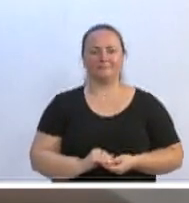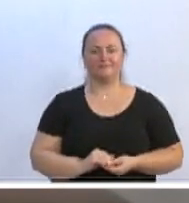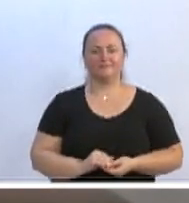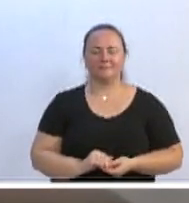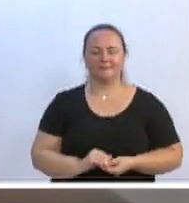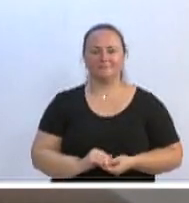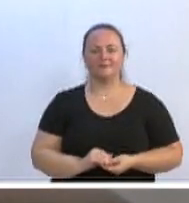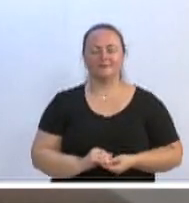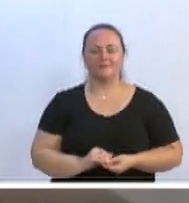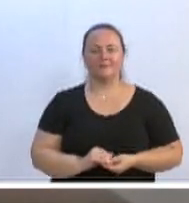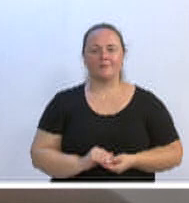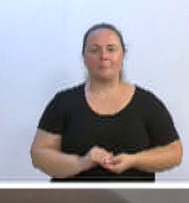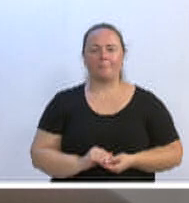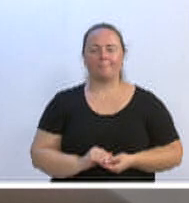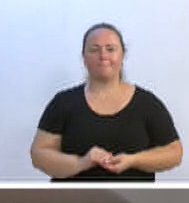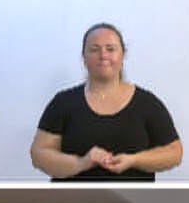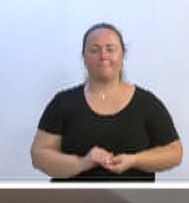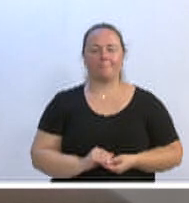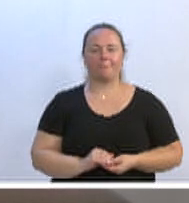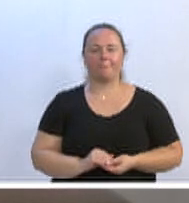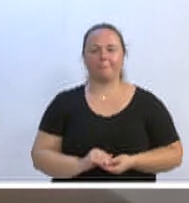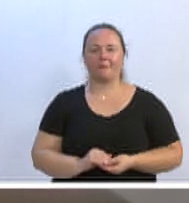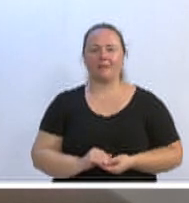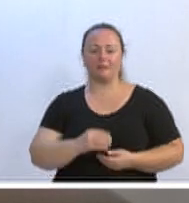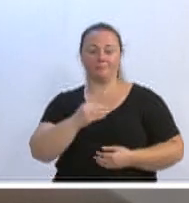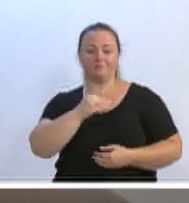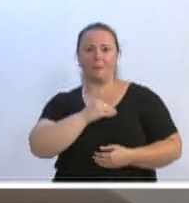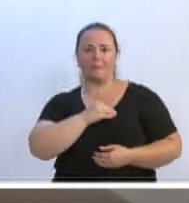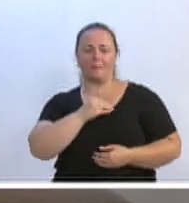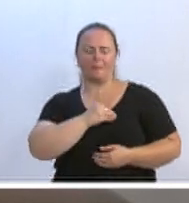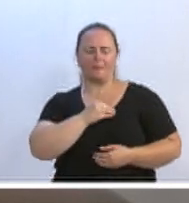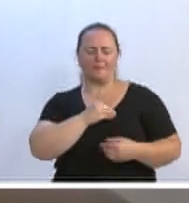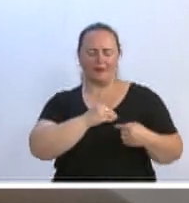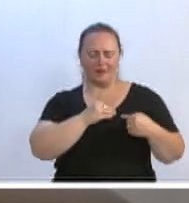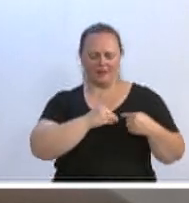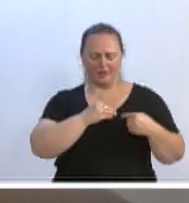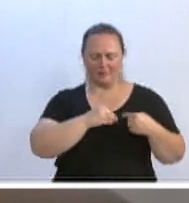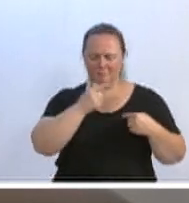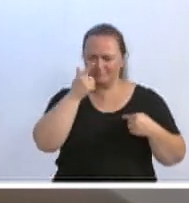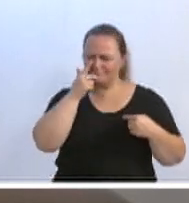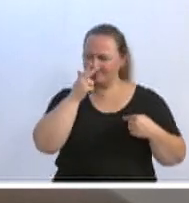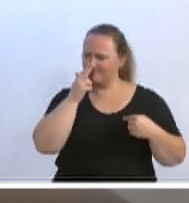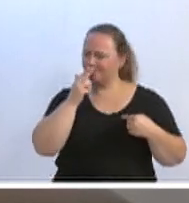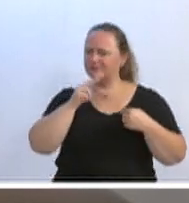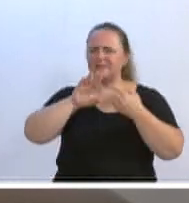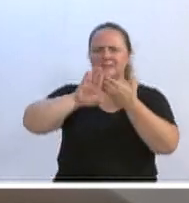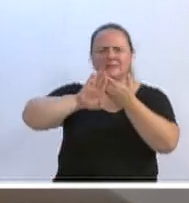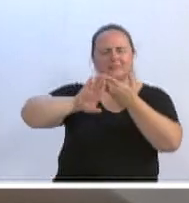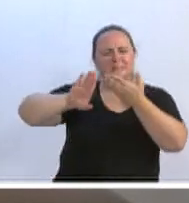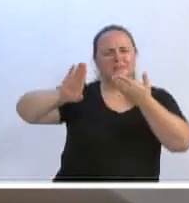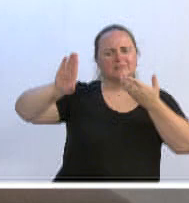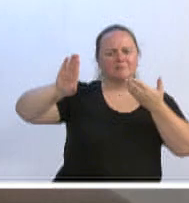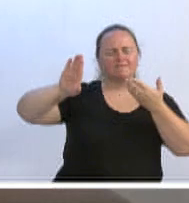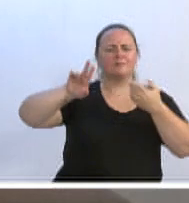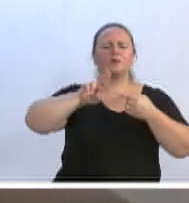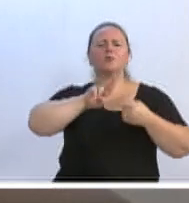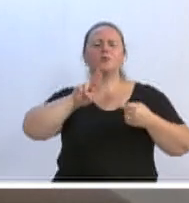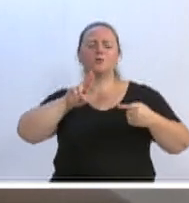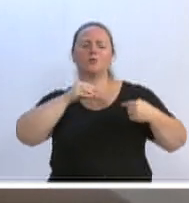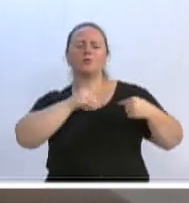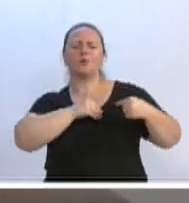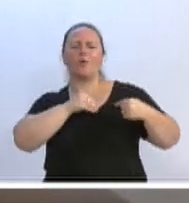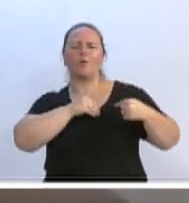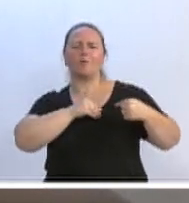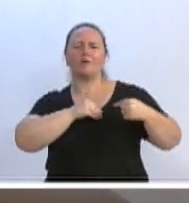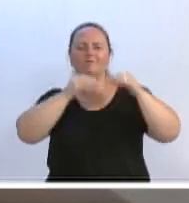pecado que afastou o homem de Deus é exatamente a desobediência. E